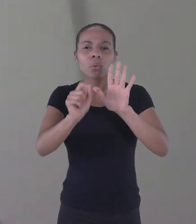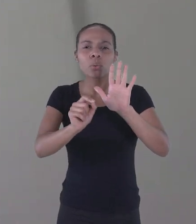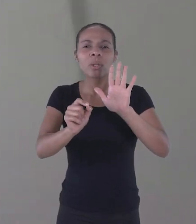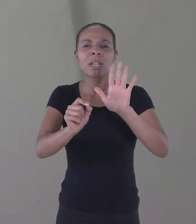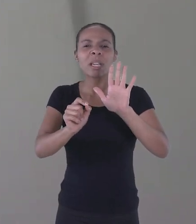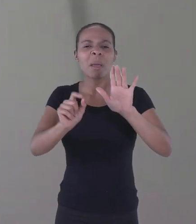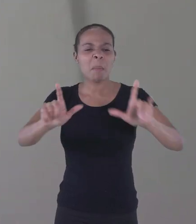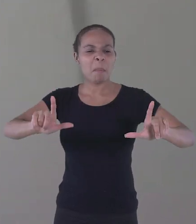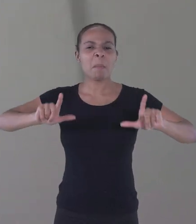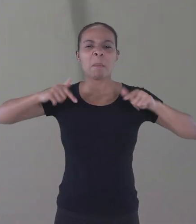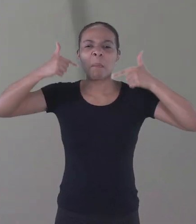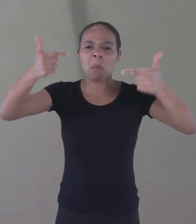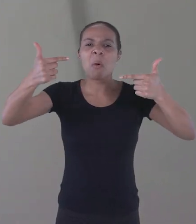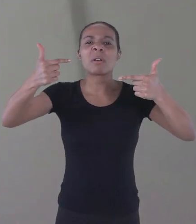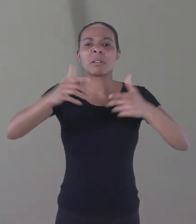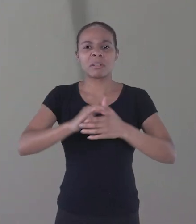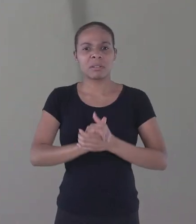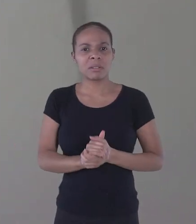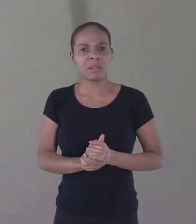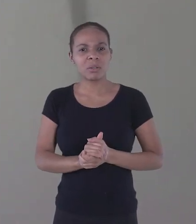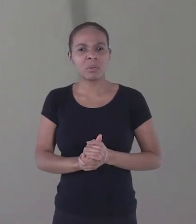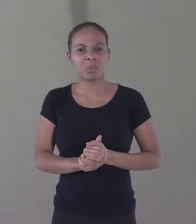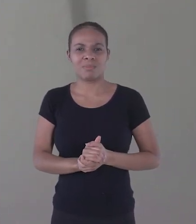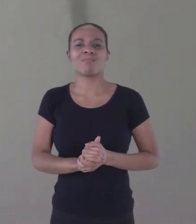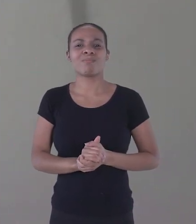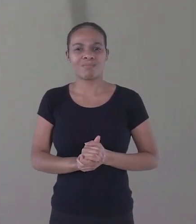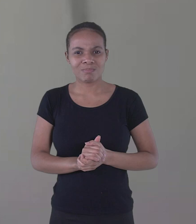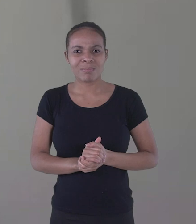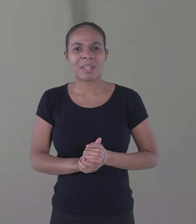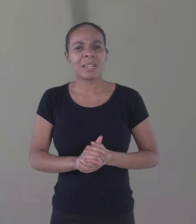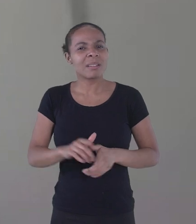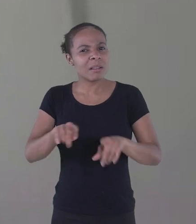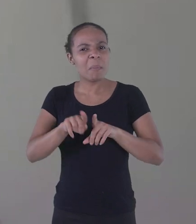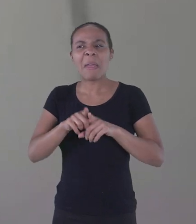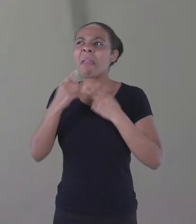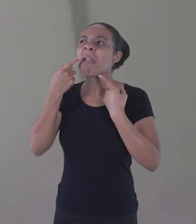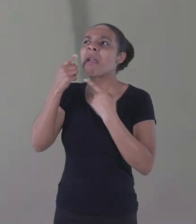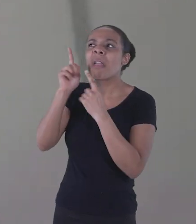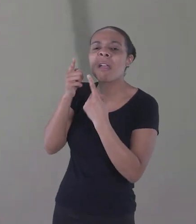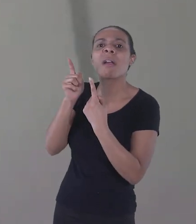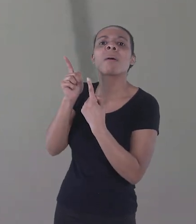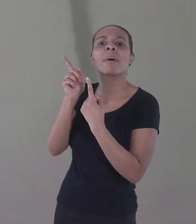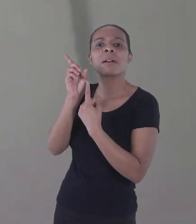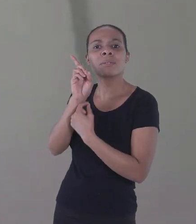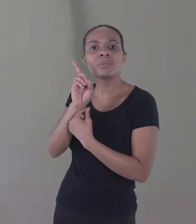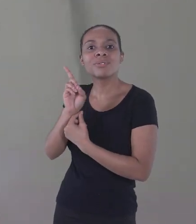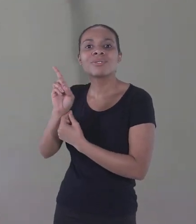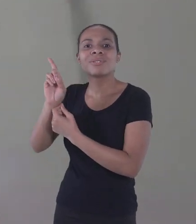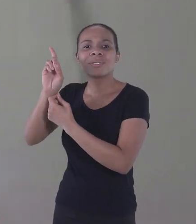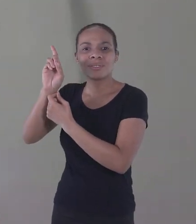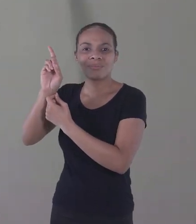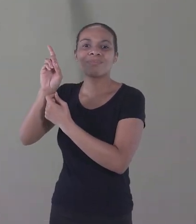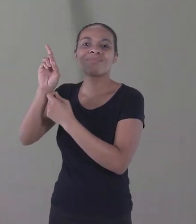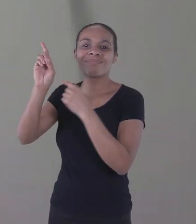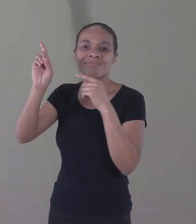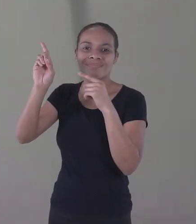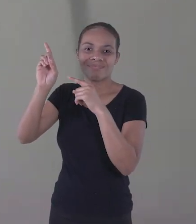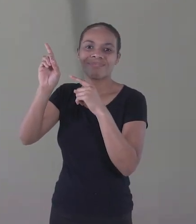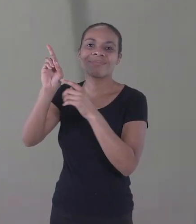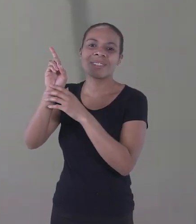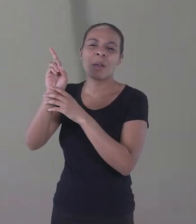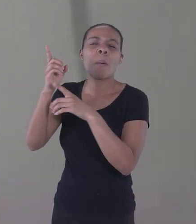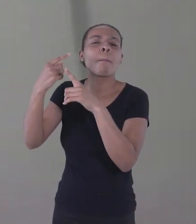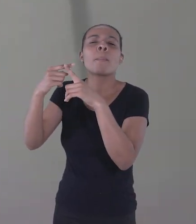até de queixas a Javé, a Deus. Por que que existe